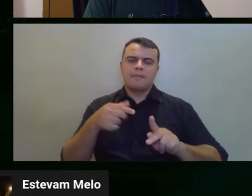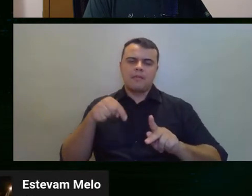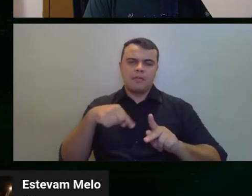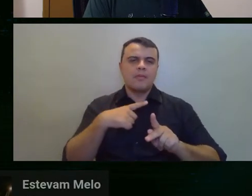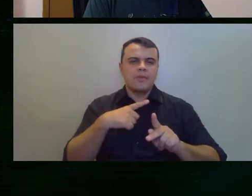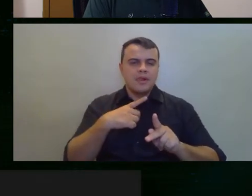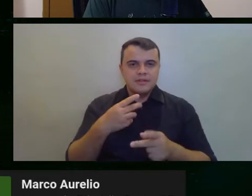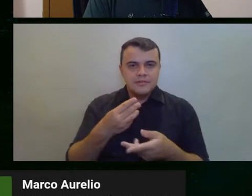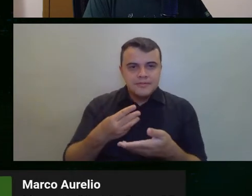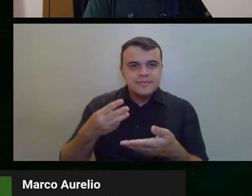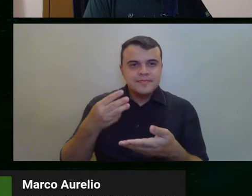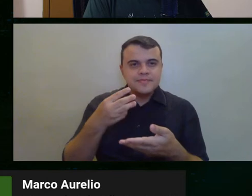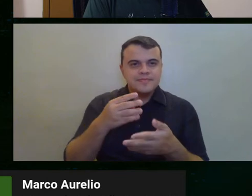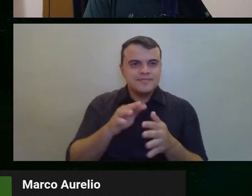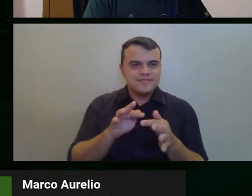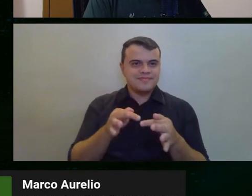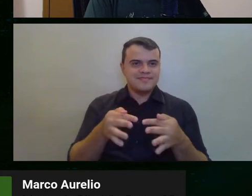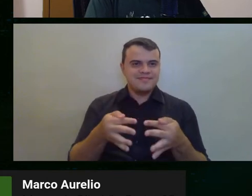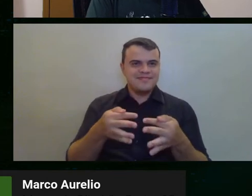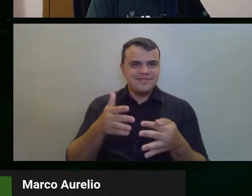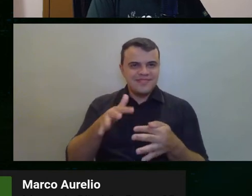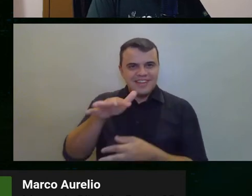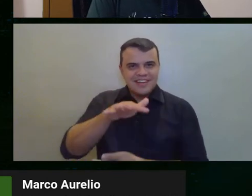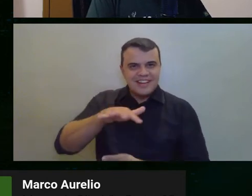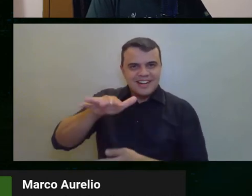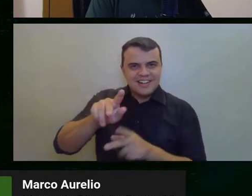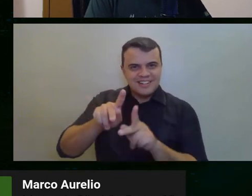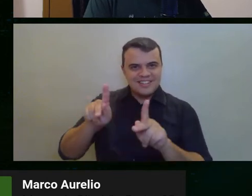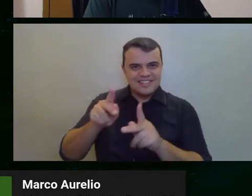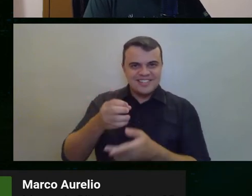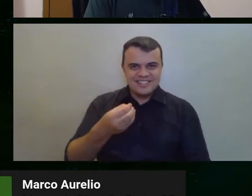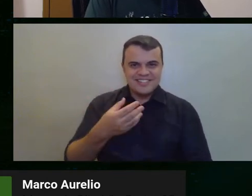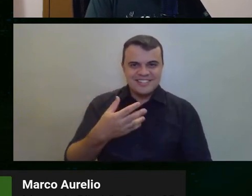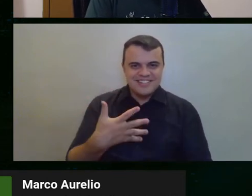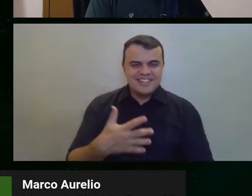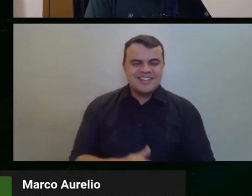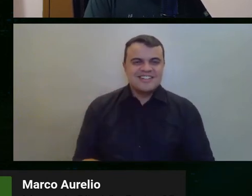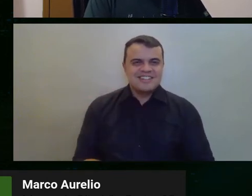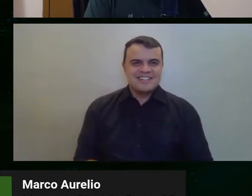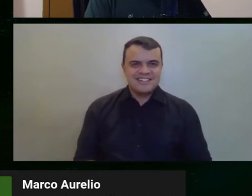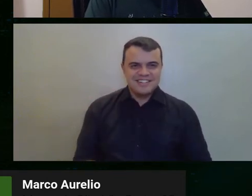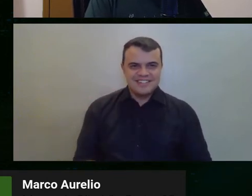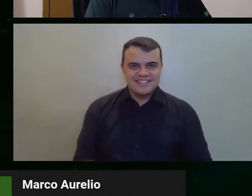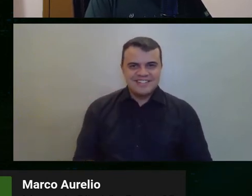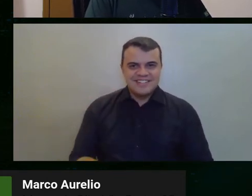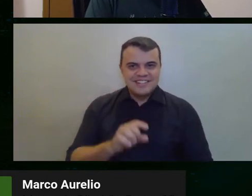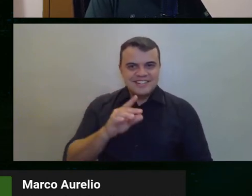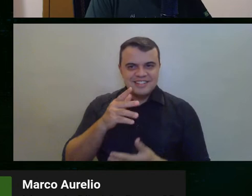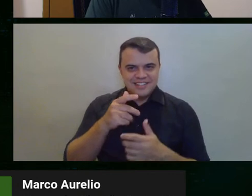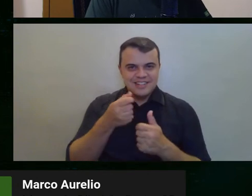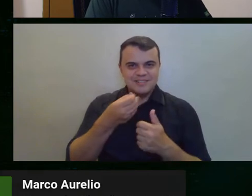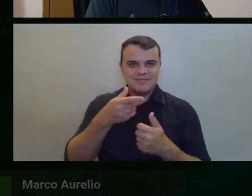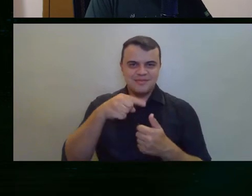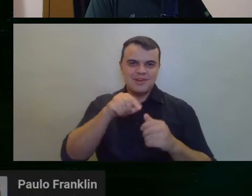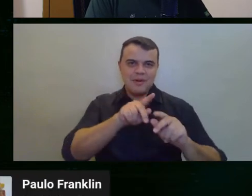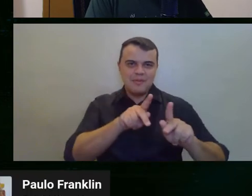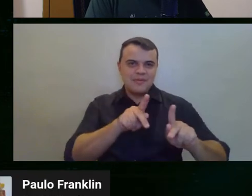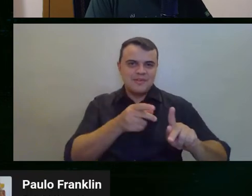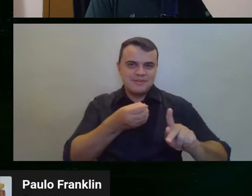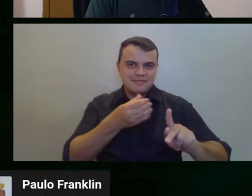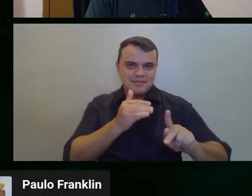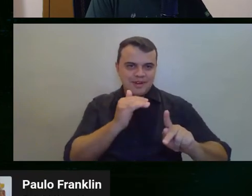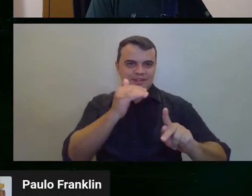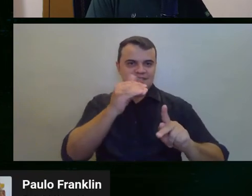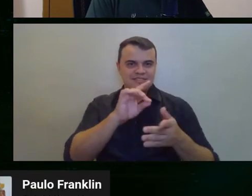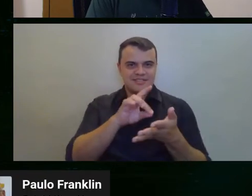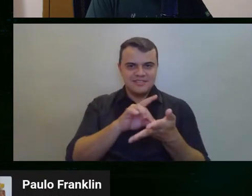três somos peixe pequeno entendeu perto dessa galera só a nata só nata